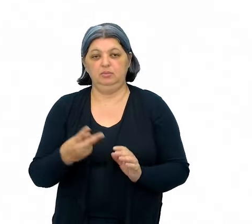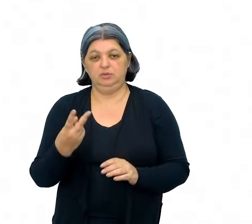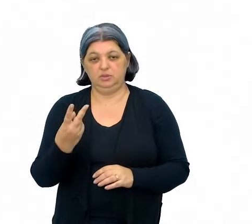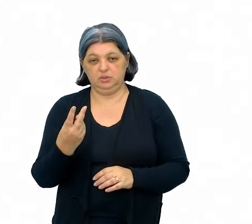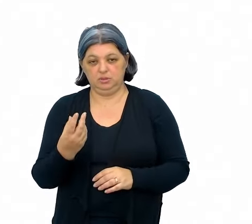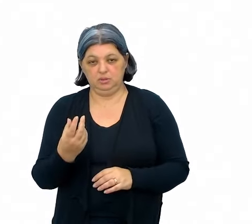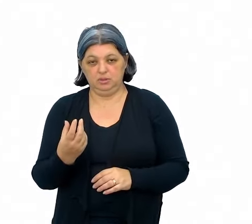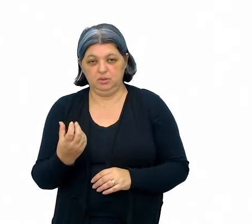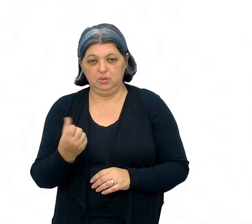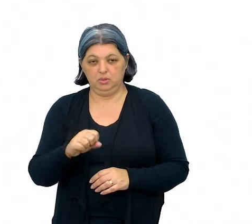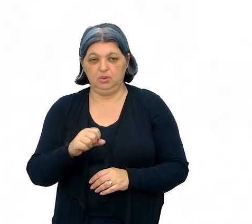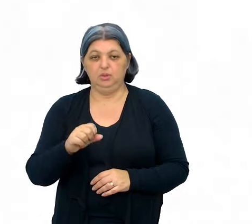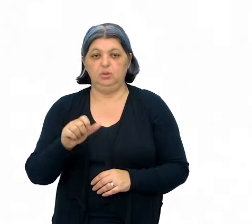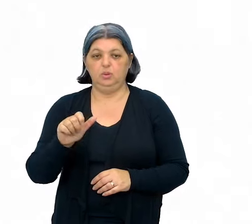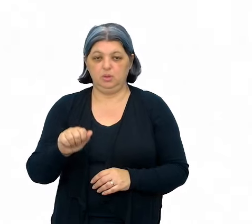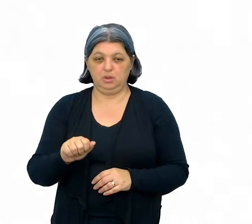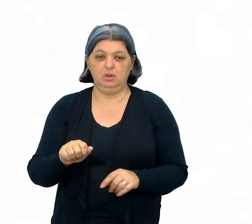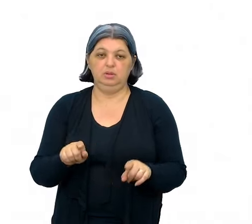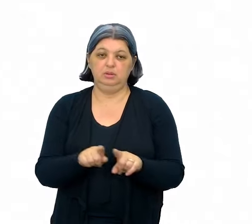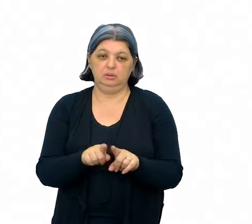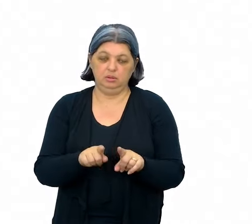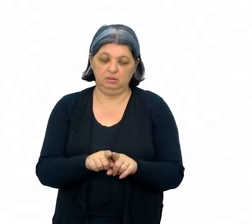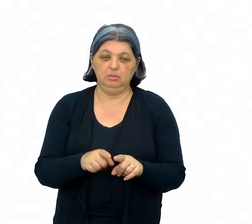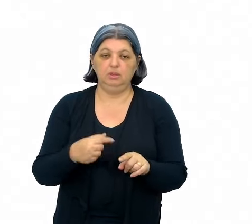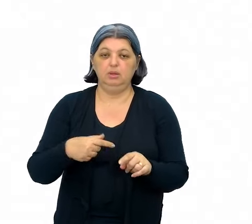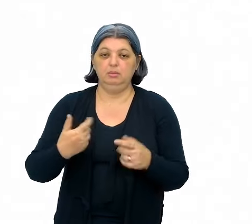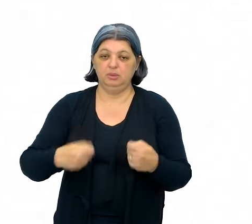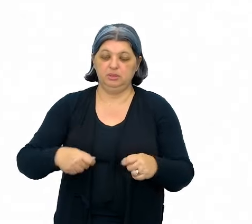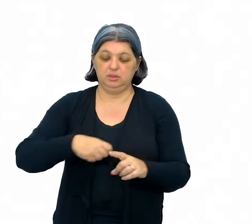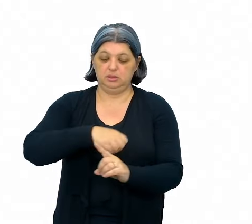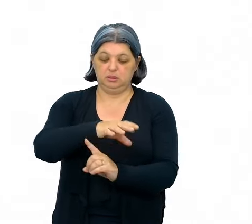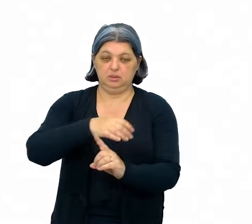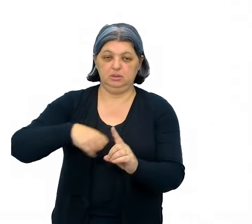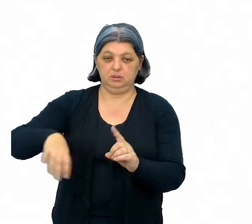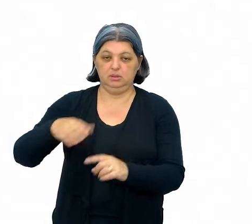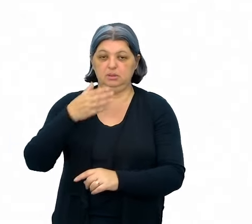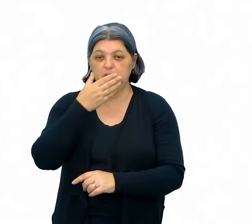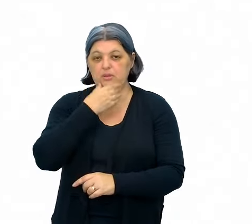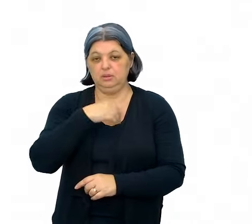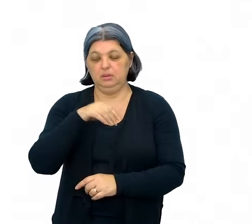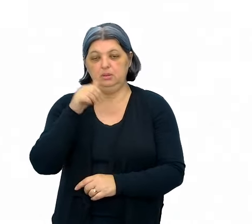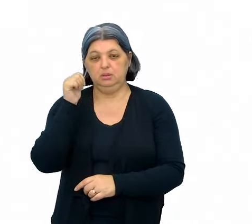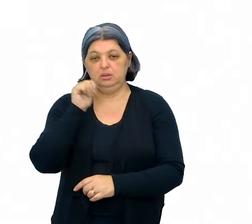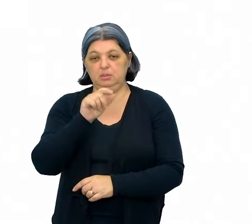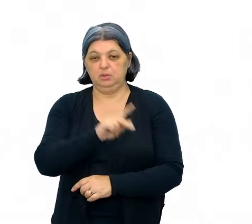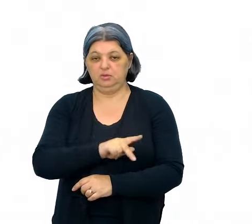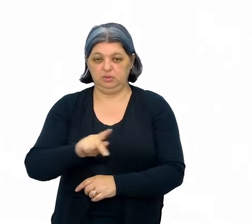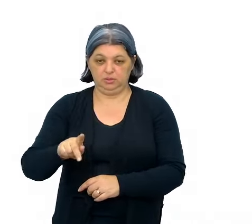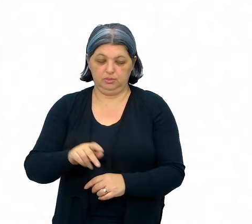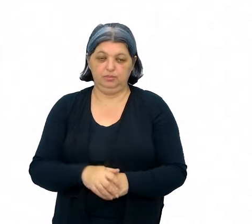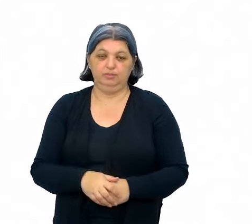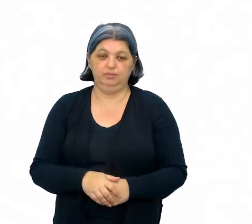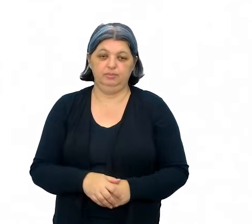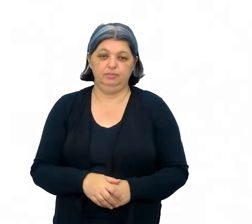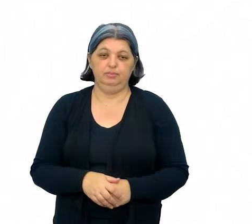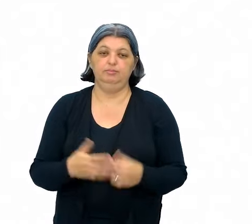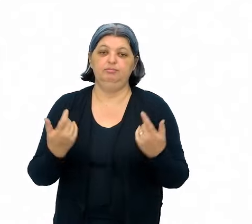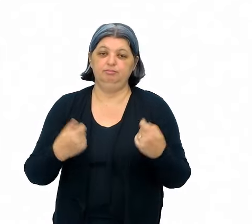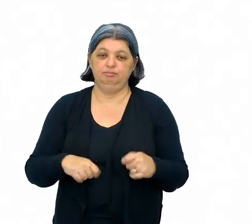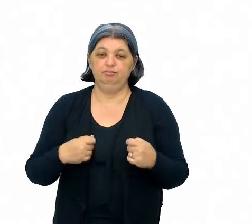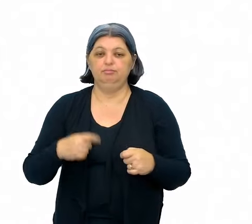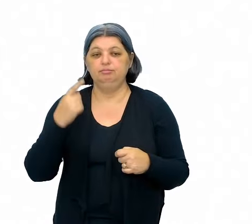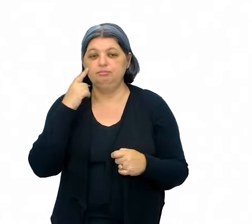desenvolvida, é necessário a sua mediação, professor e professora. Leve o estudante a